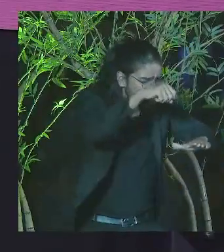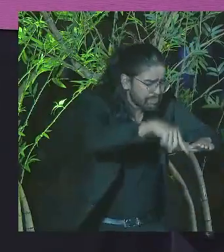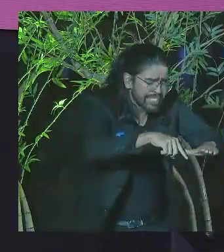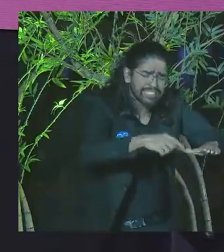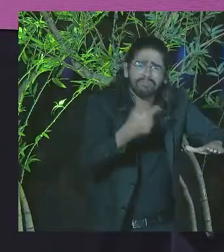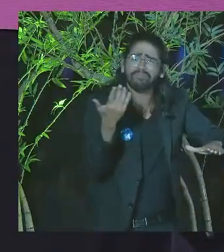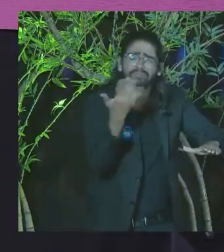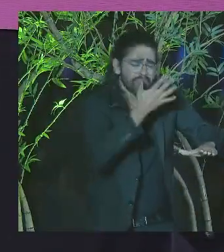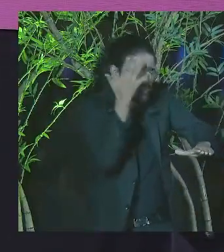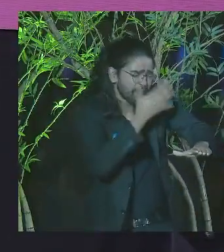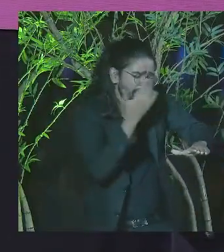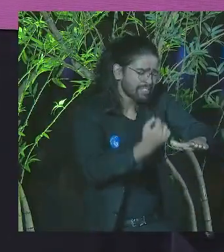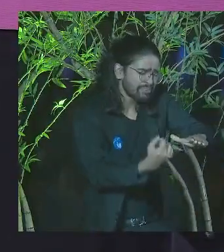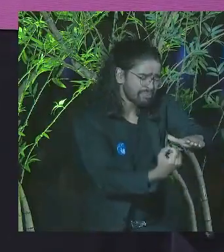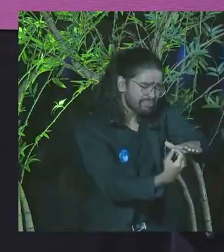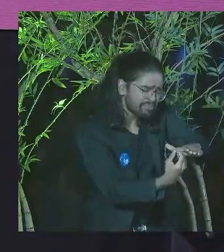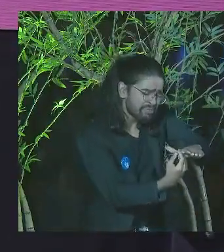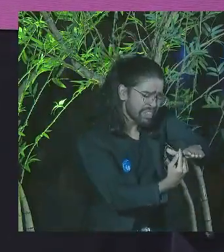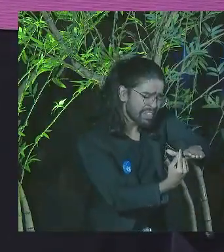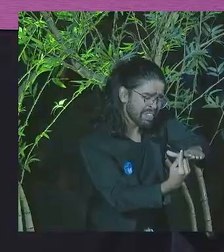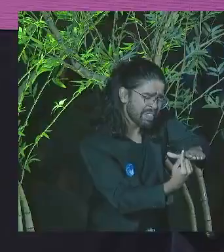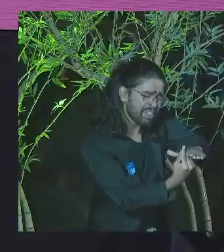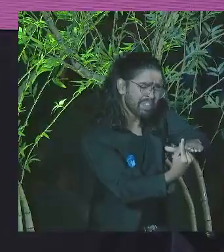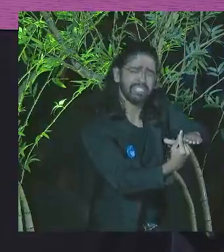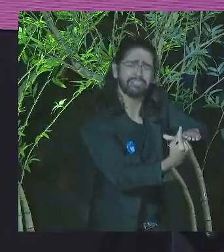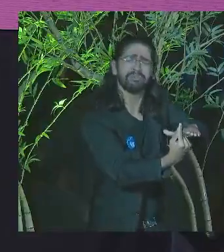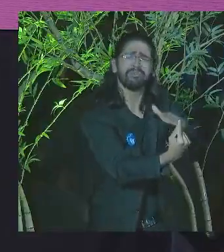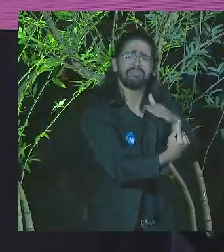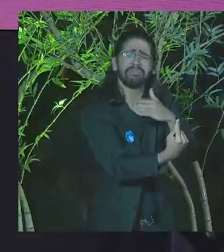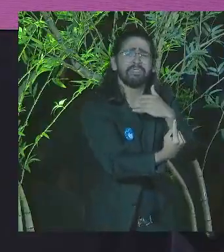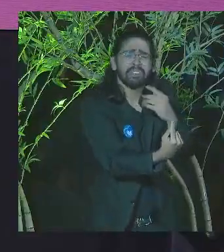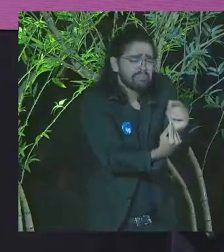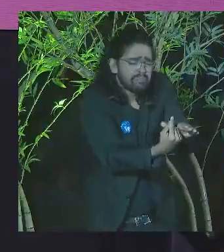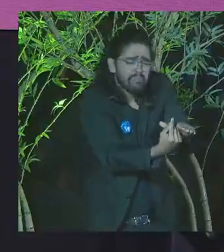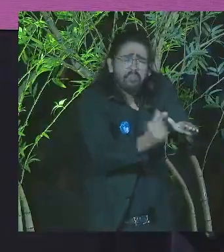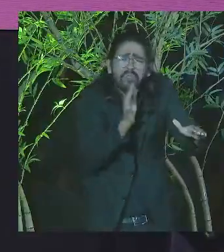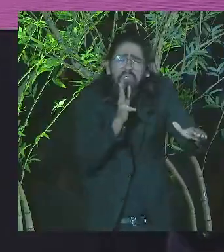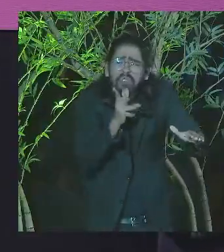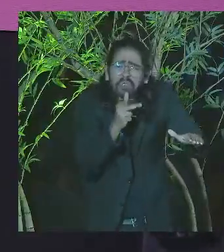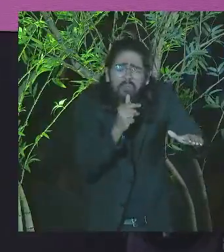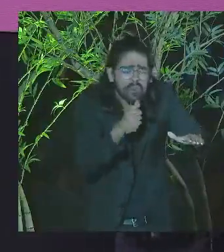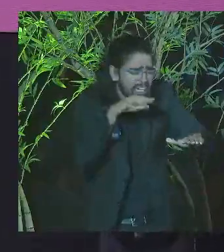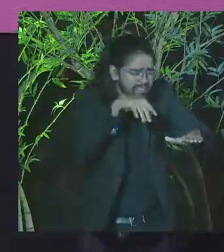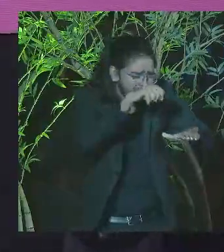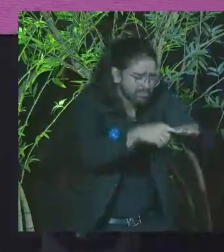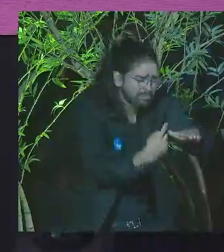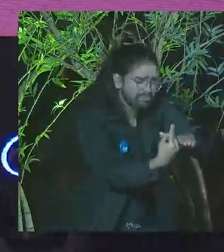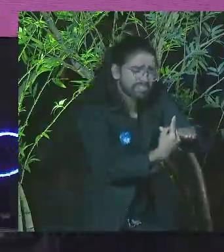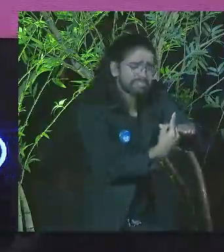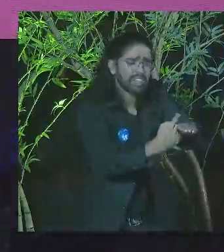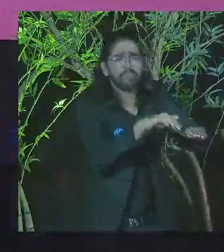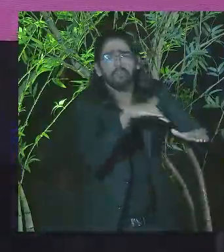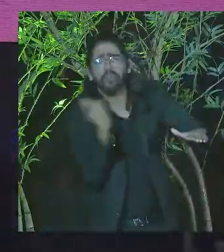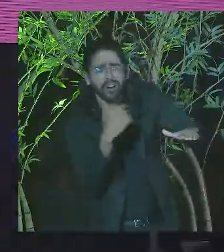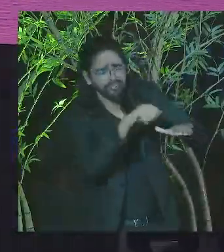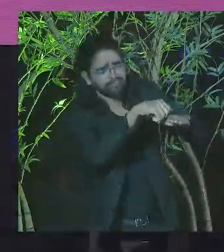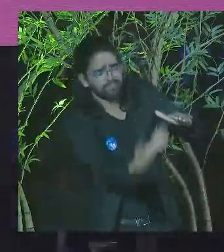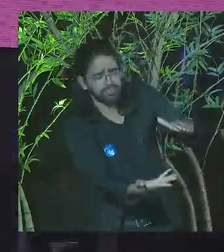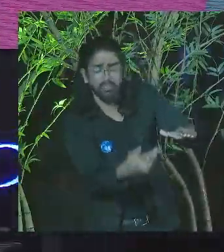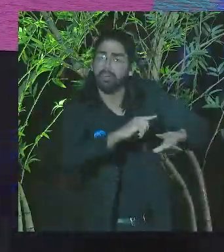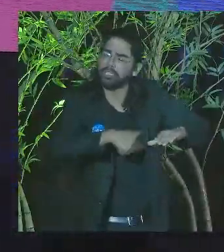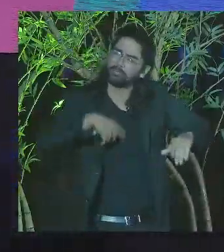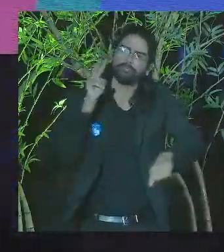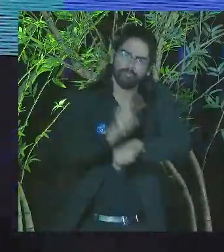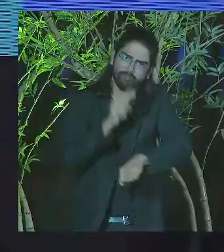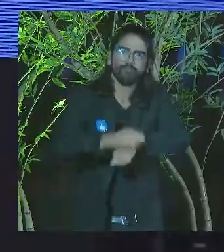plantando e tem, às vezes, nem a pontinha da mudinha aparece, às vezes uma muda não vinga, mas você continua